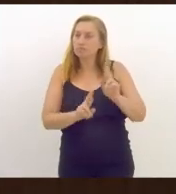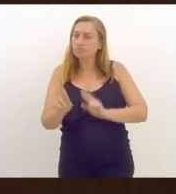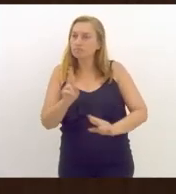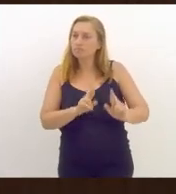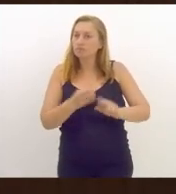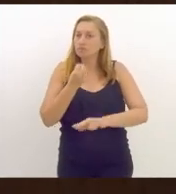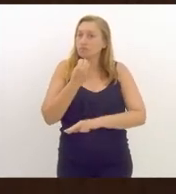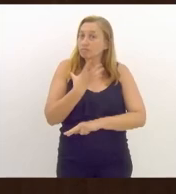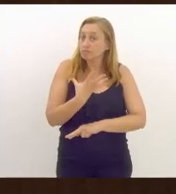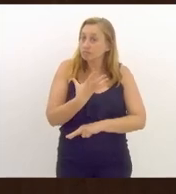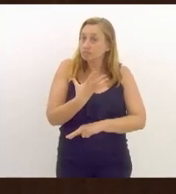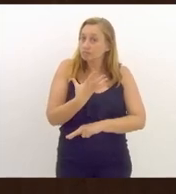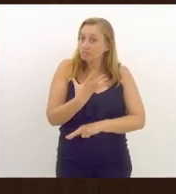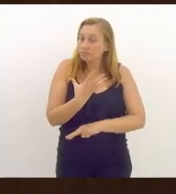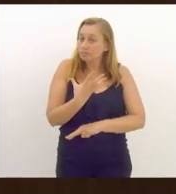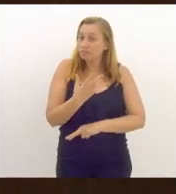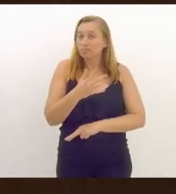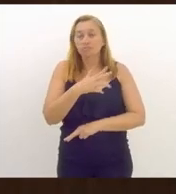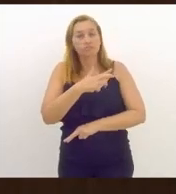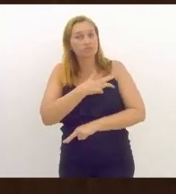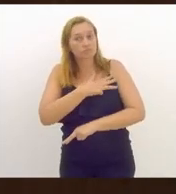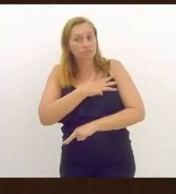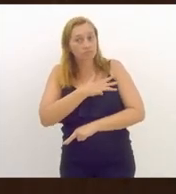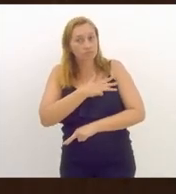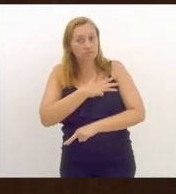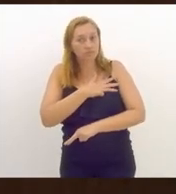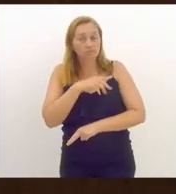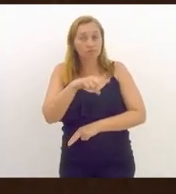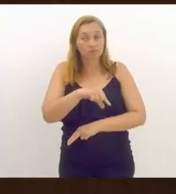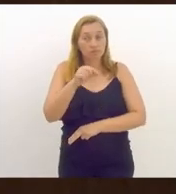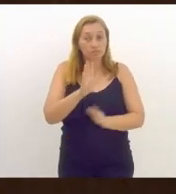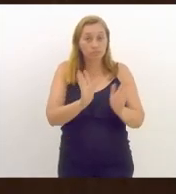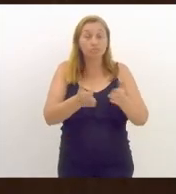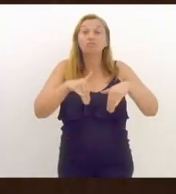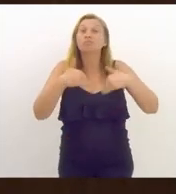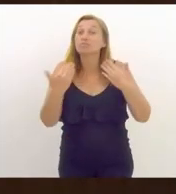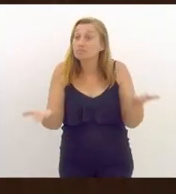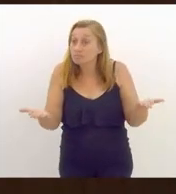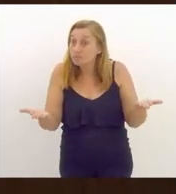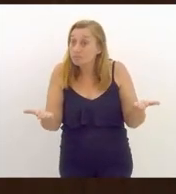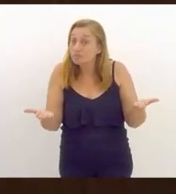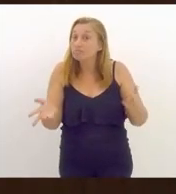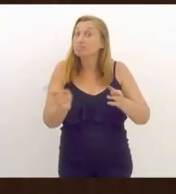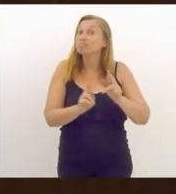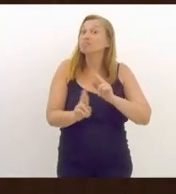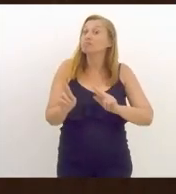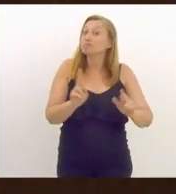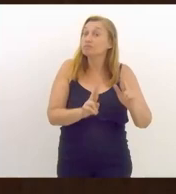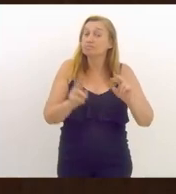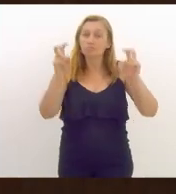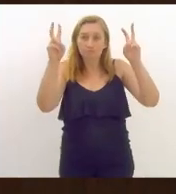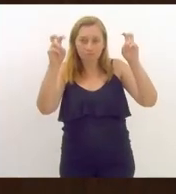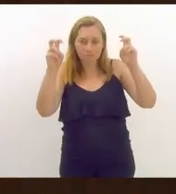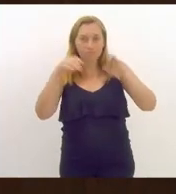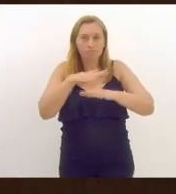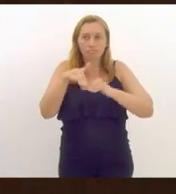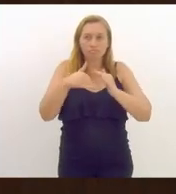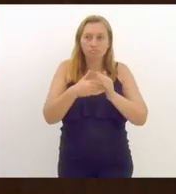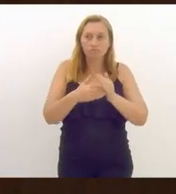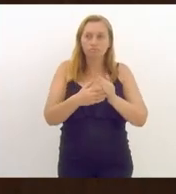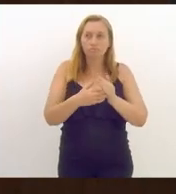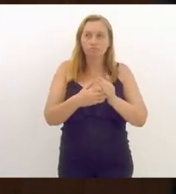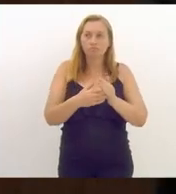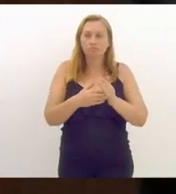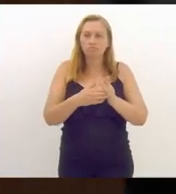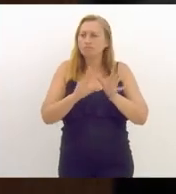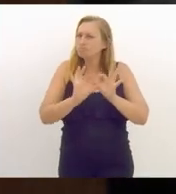com o nosso presidente eleito agora então com relação a esse assunto Todo Nós nos colocamos